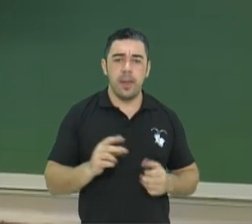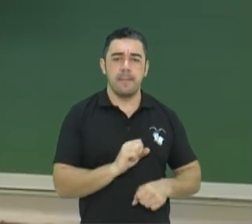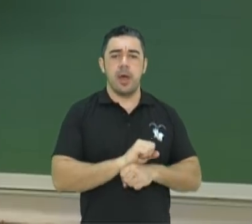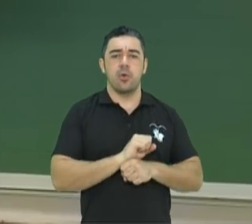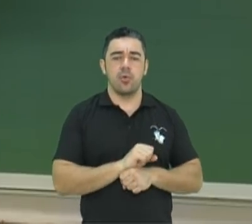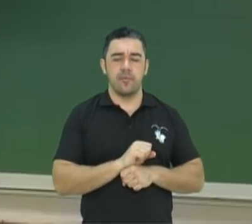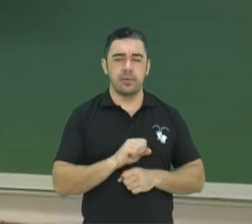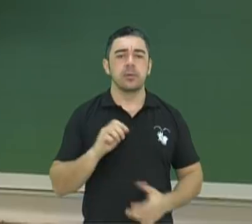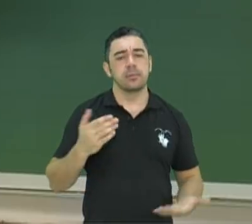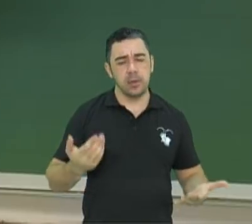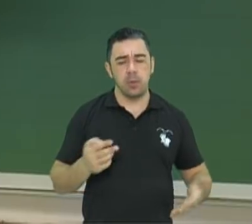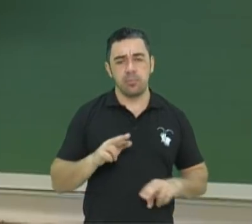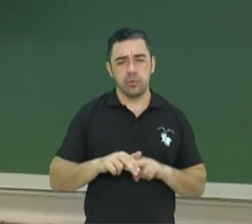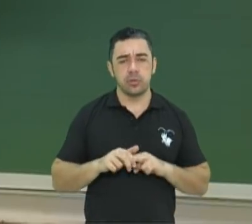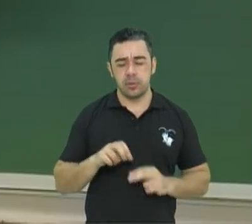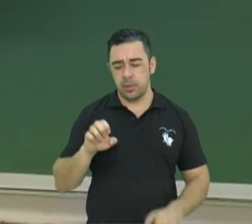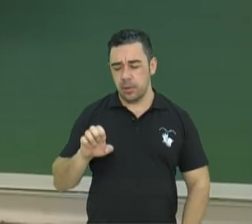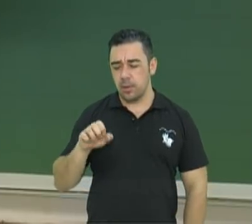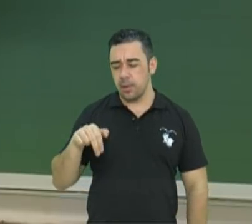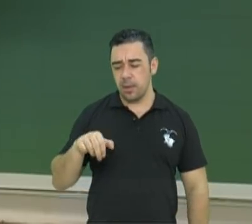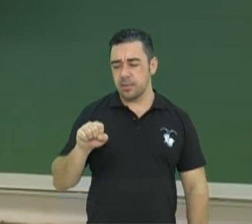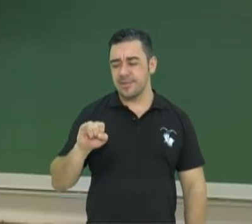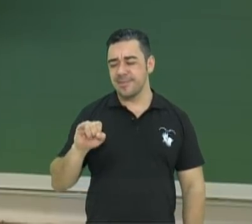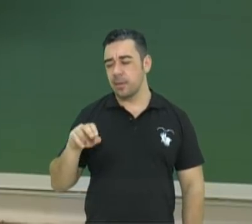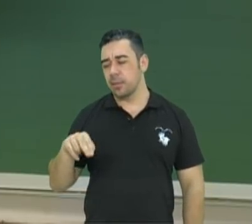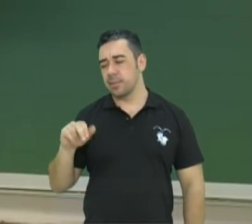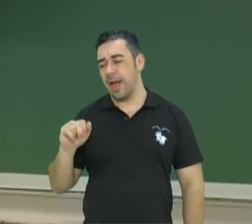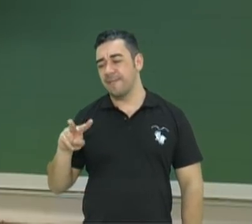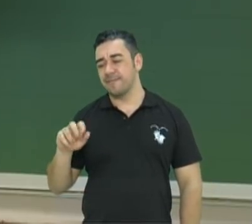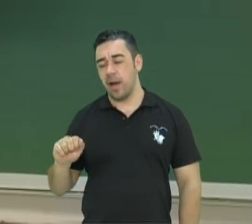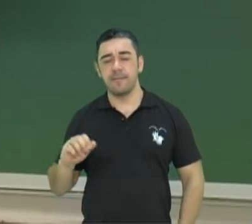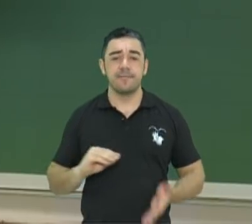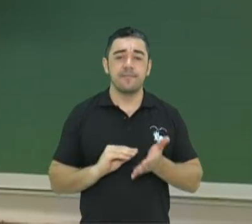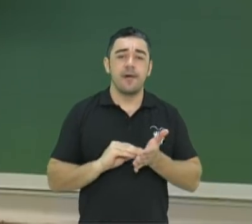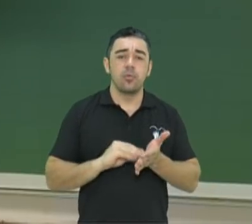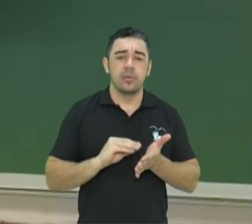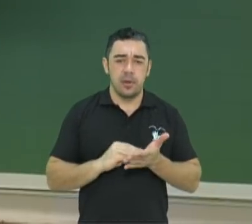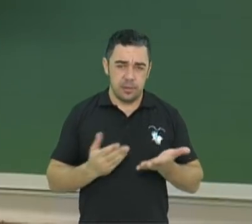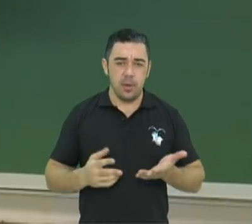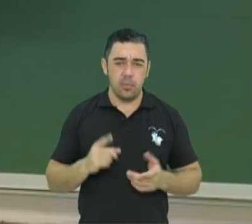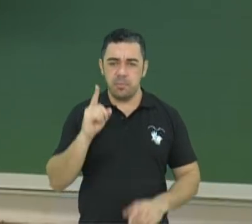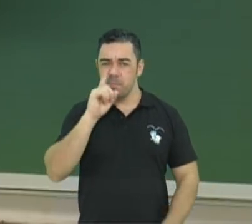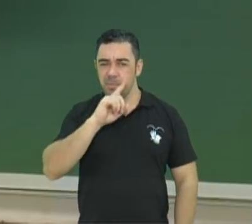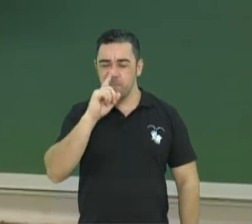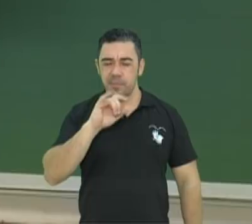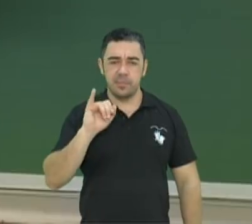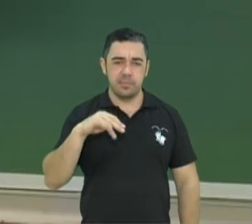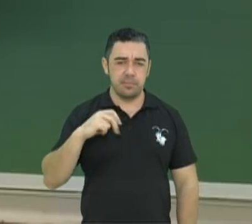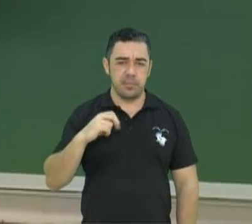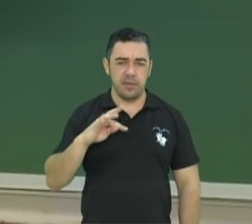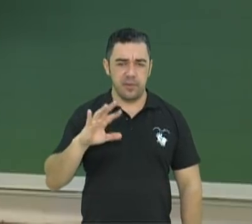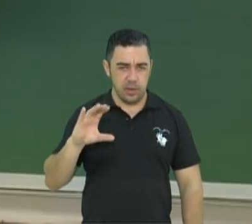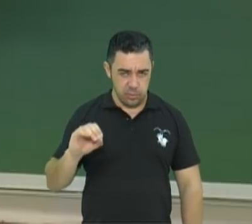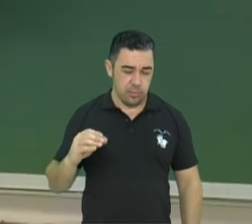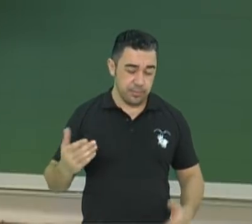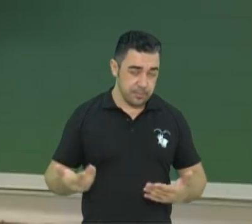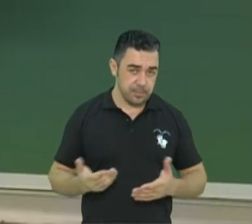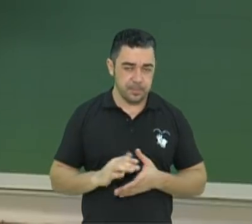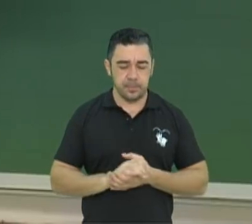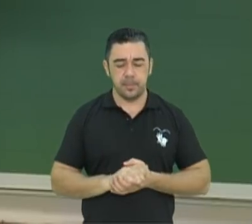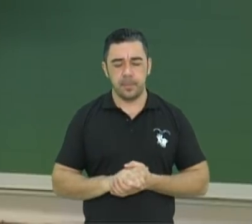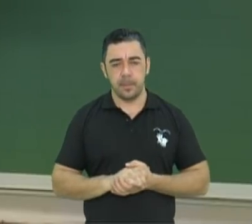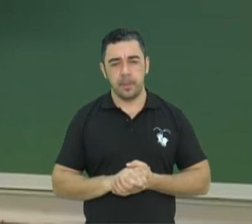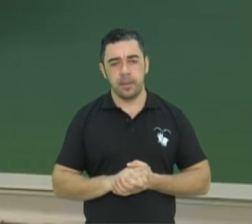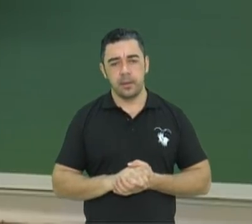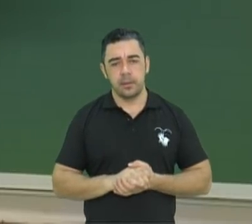professor ensinava. Então, pretérito imperfeito. Essa ação foi interrompida por alguma coisa, certo? Então, sempre